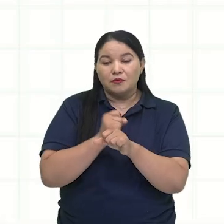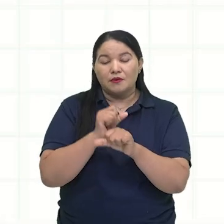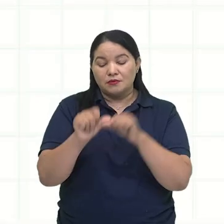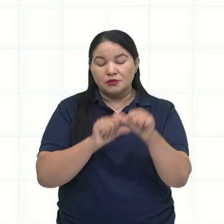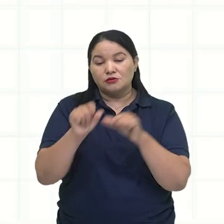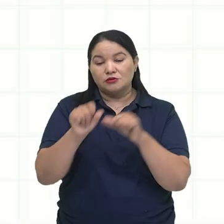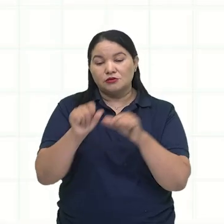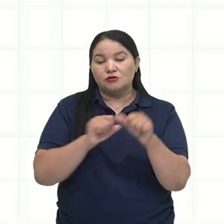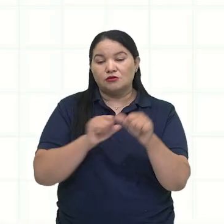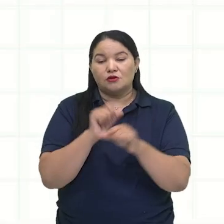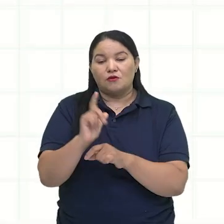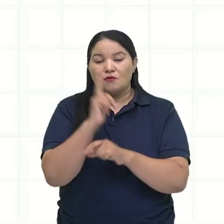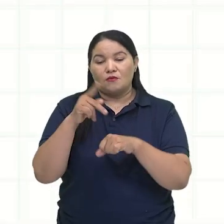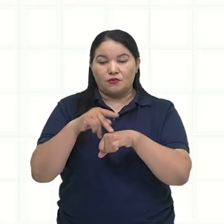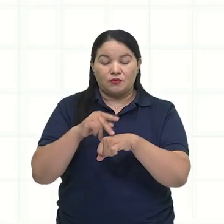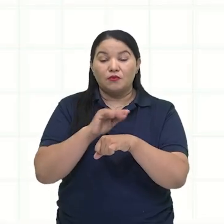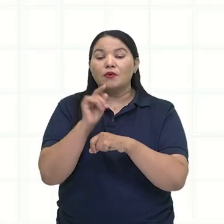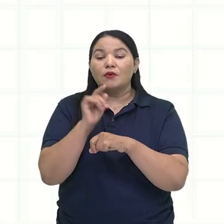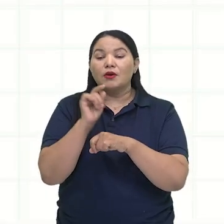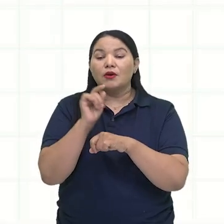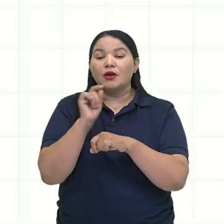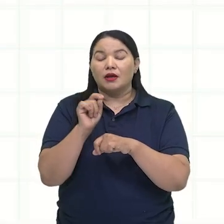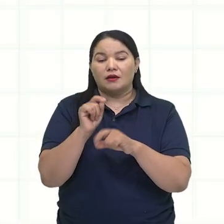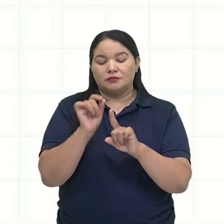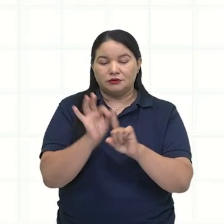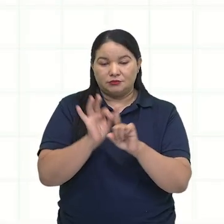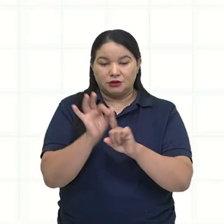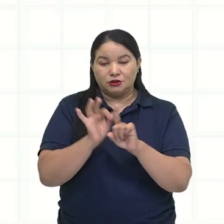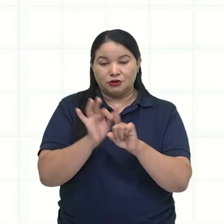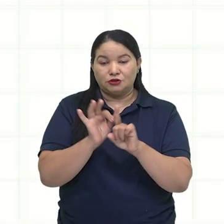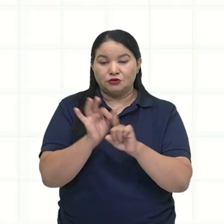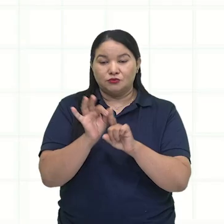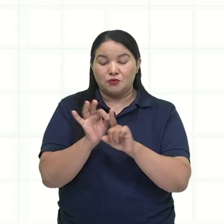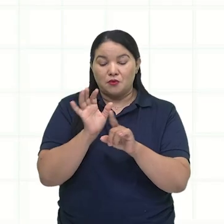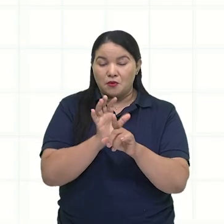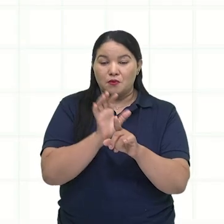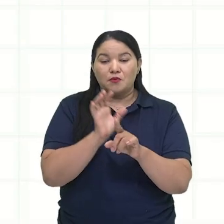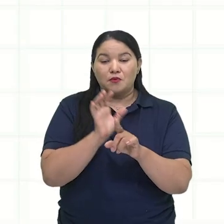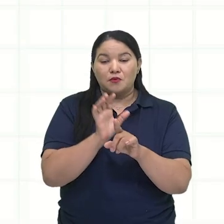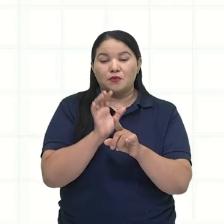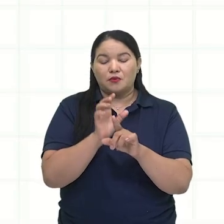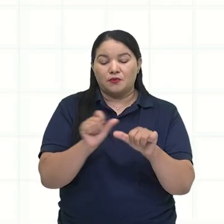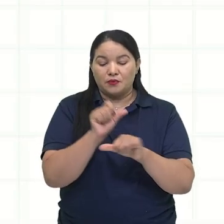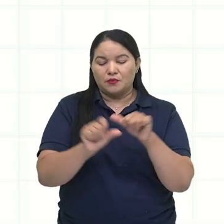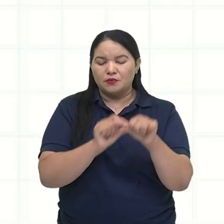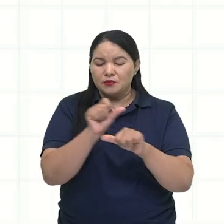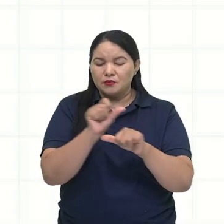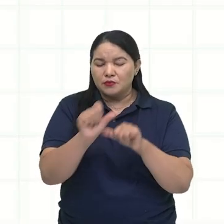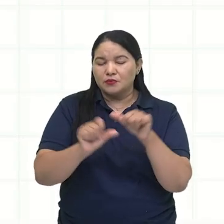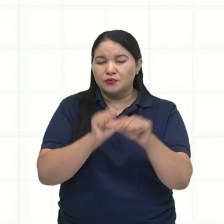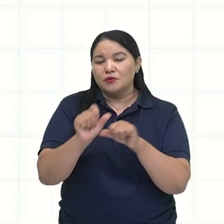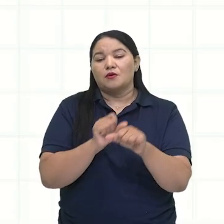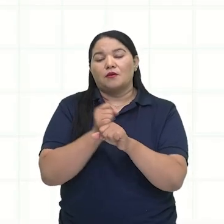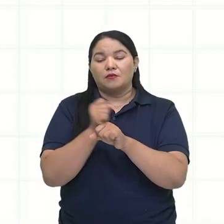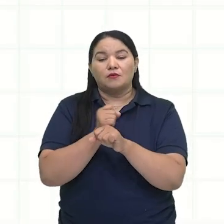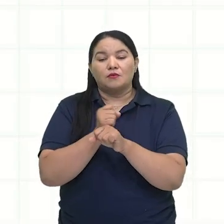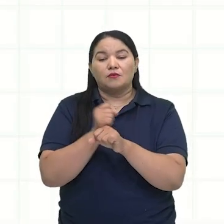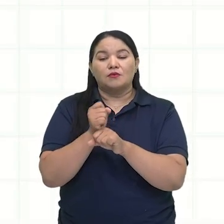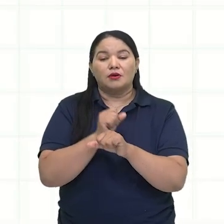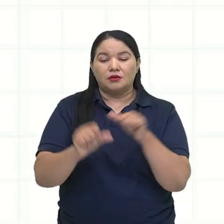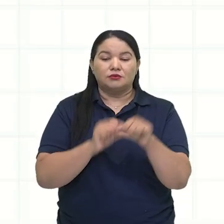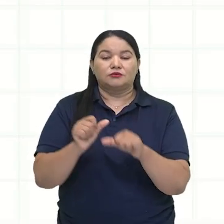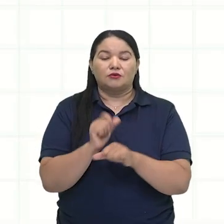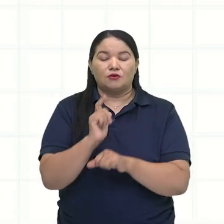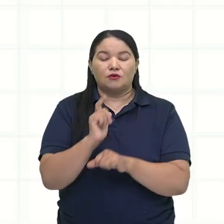de altas temperaturas e altas pressões. Deixa a professora mudar